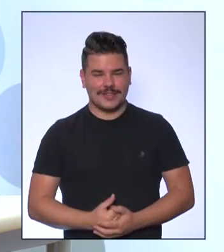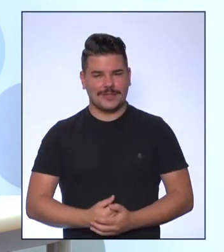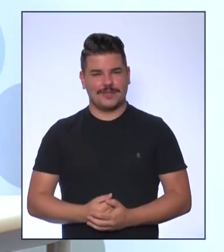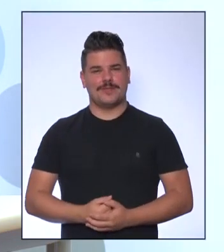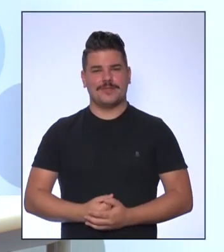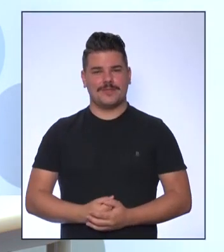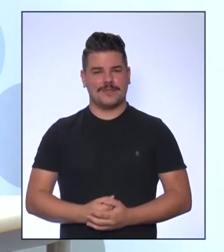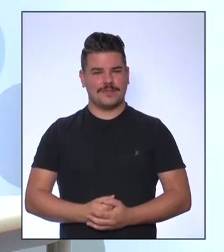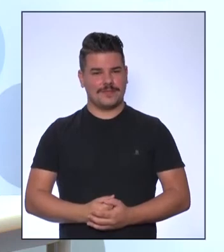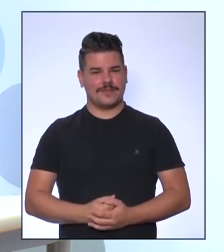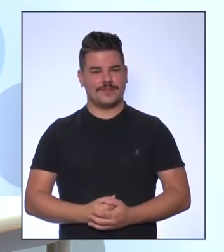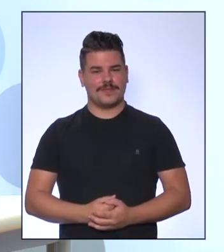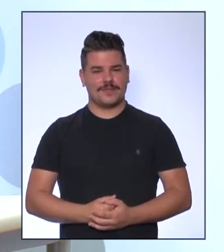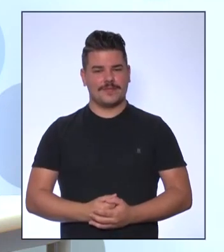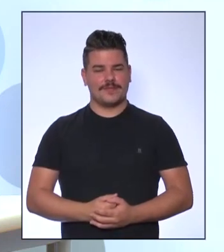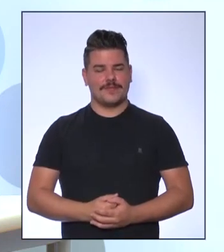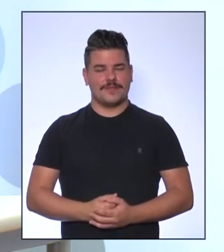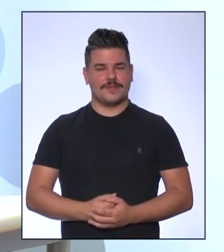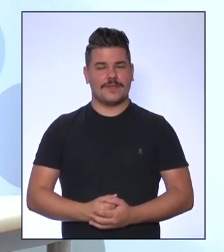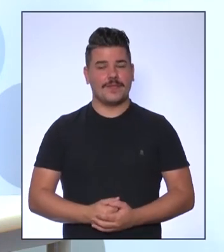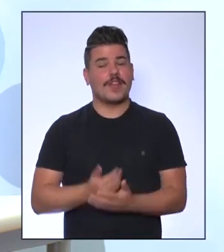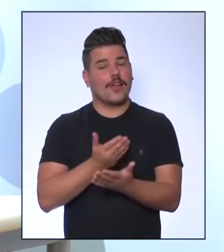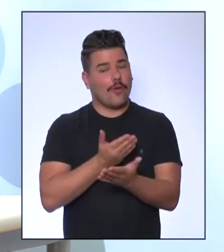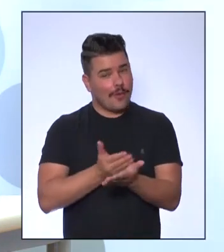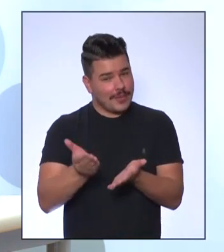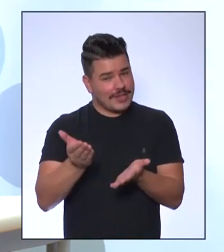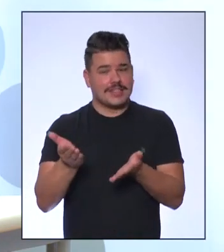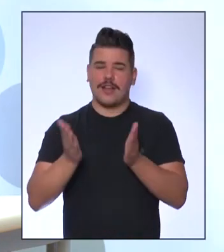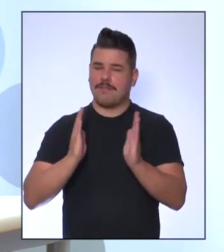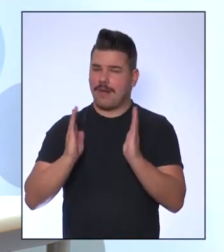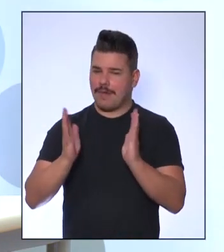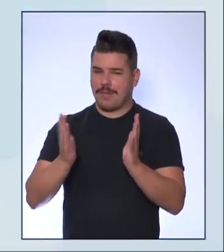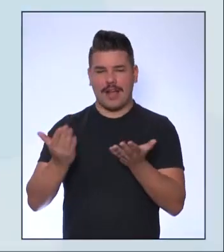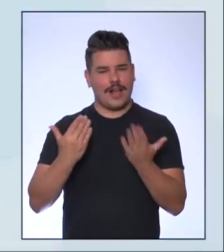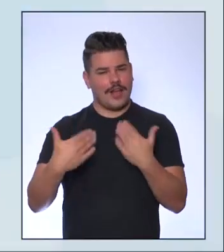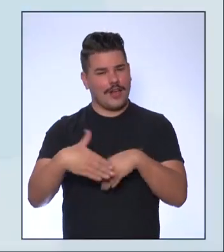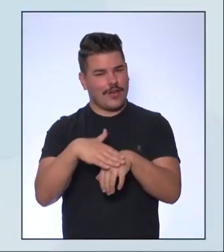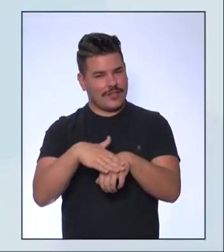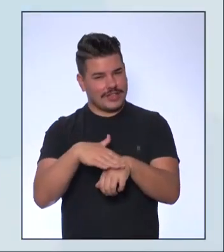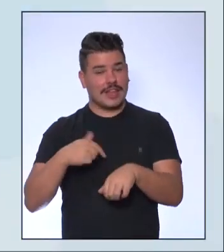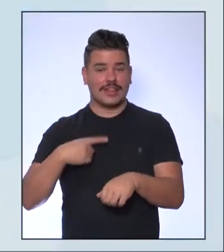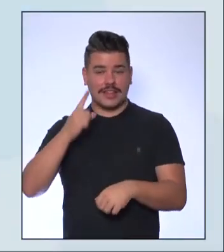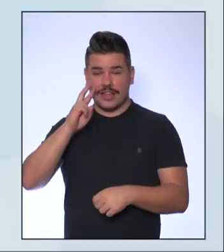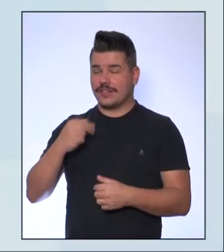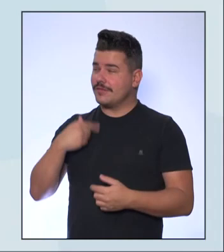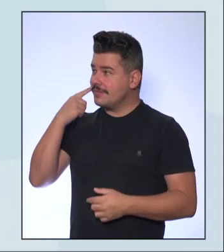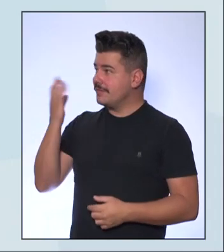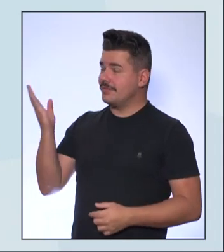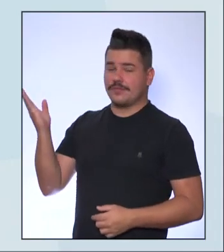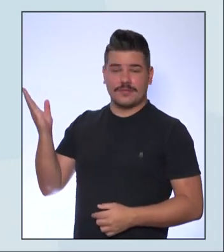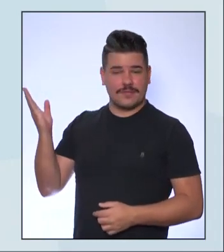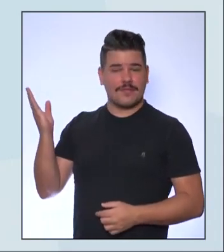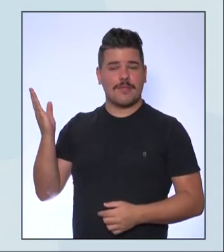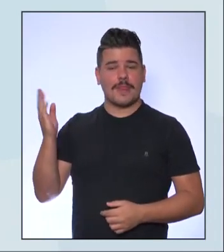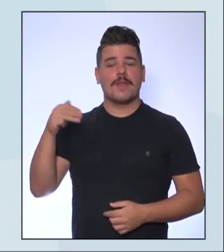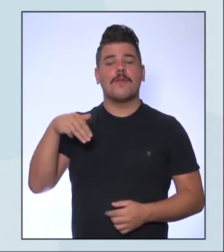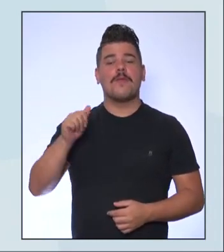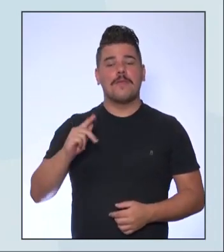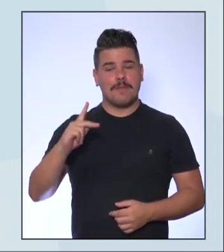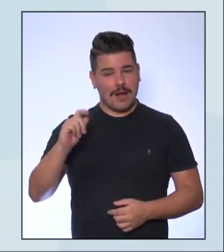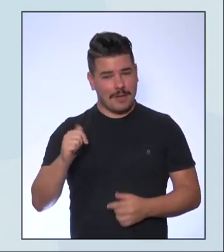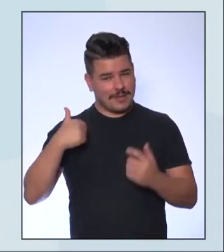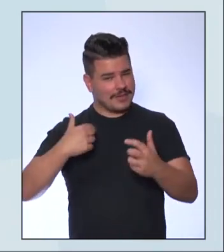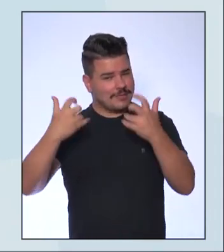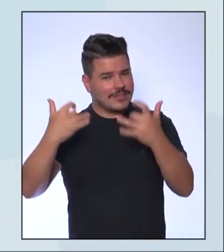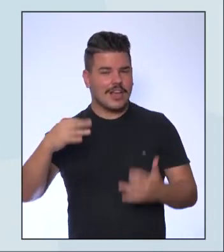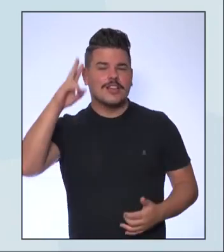Vamos lá. Para iniciar a nossa conversa, eu coloquei um mapa aqui para vocês. A gente vai trabalhar muito com isso na nossa aula de História no